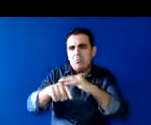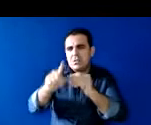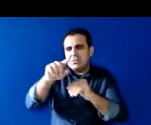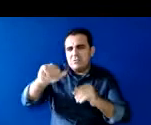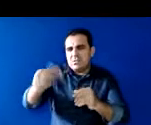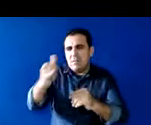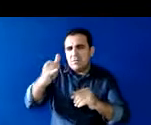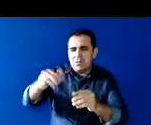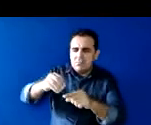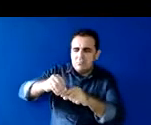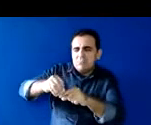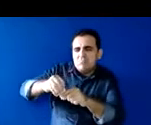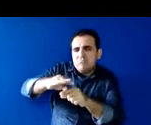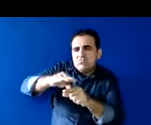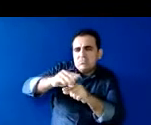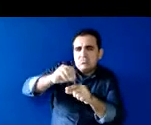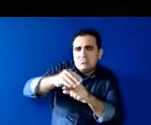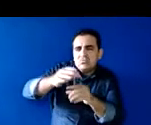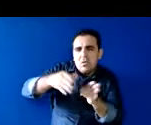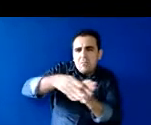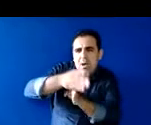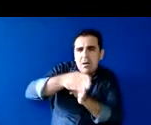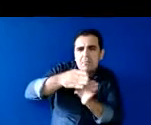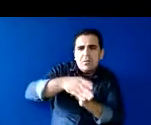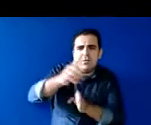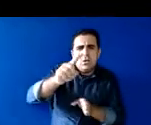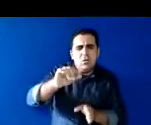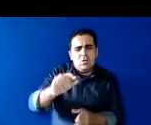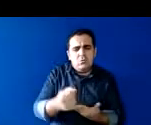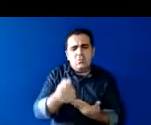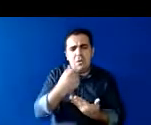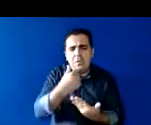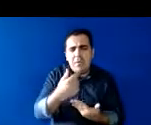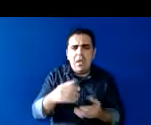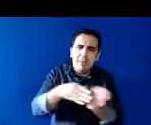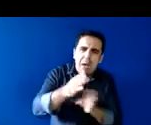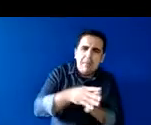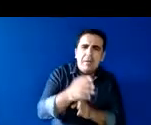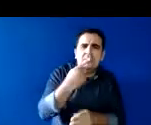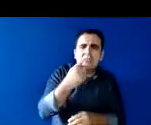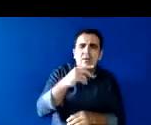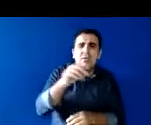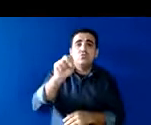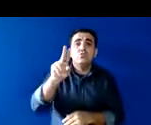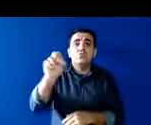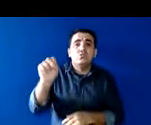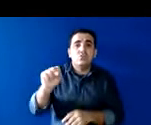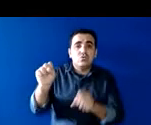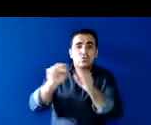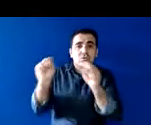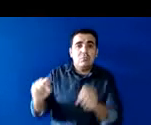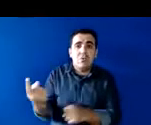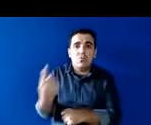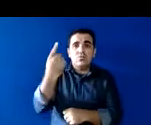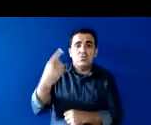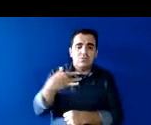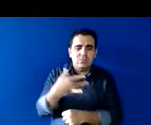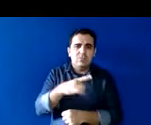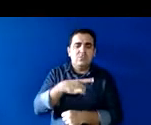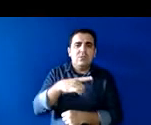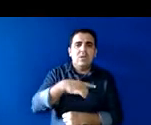a inserção de um método de longa duração e alta eficácia. No SUS, nós temos hoje a oferta do DIU de